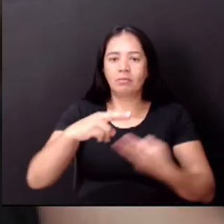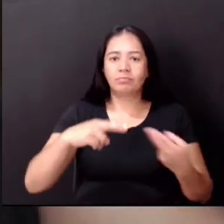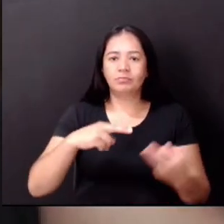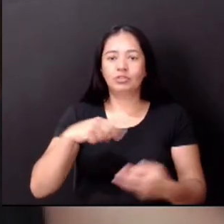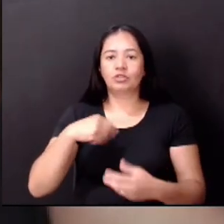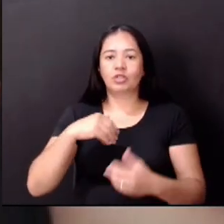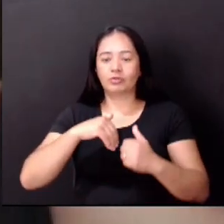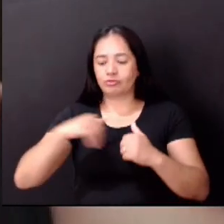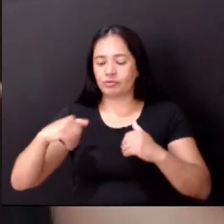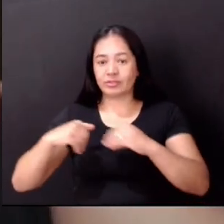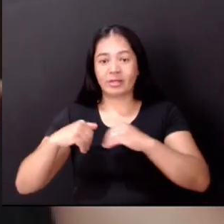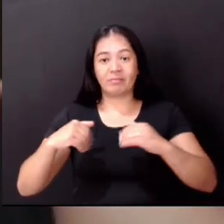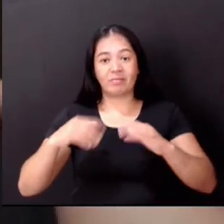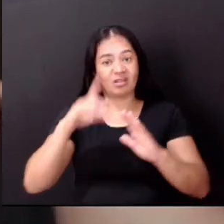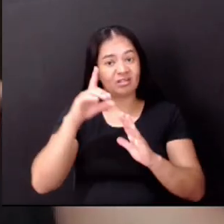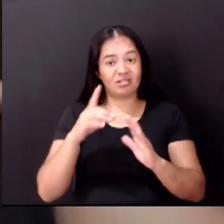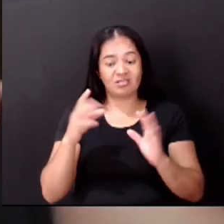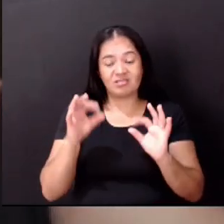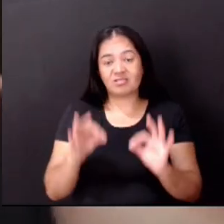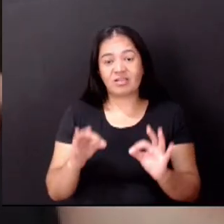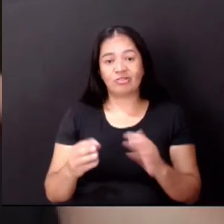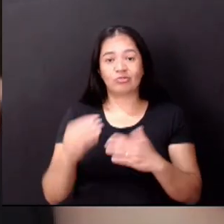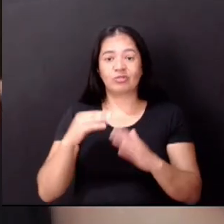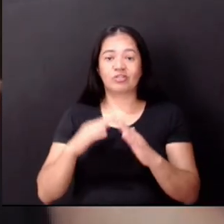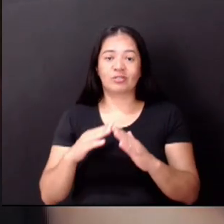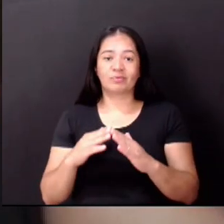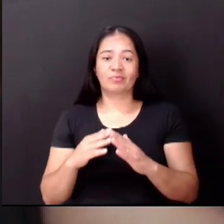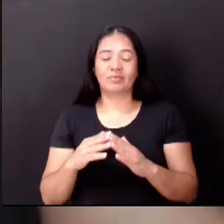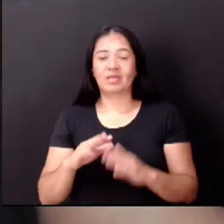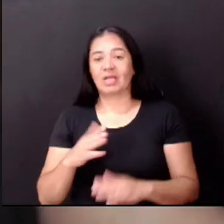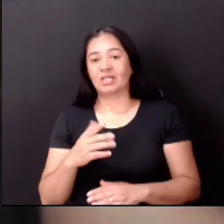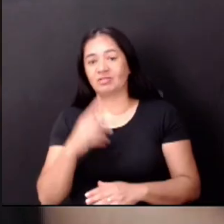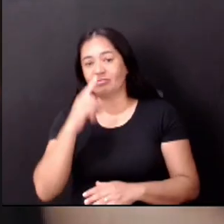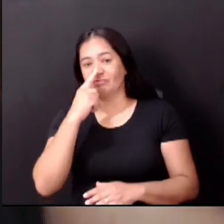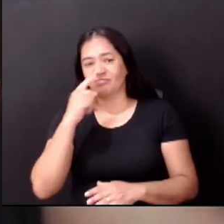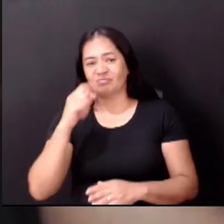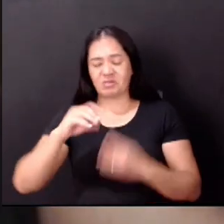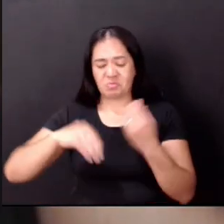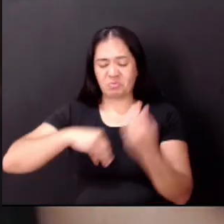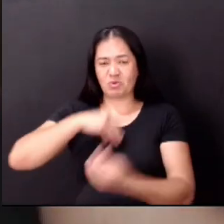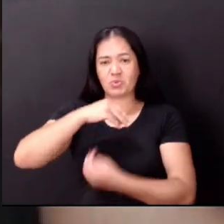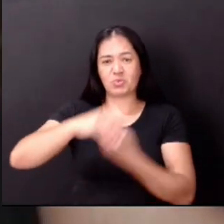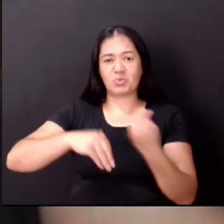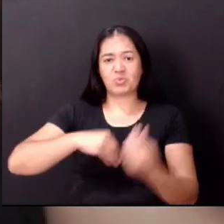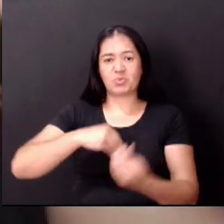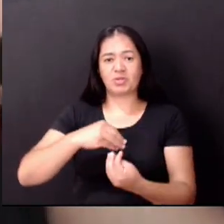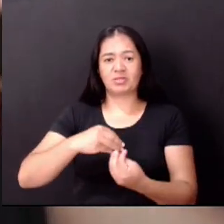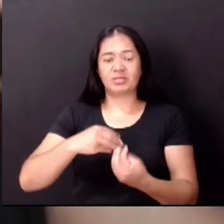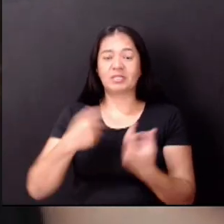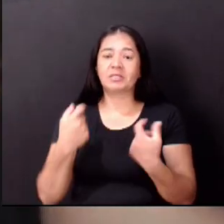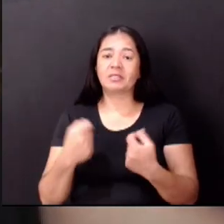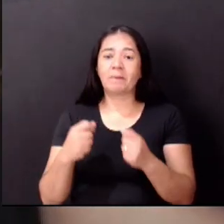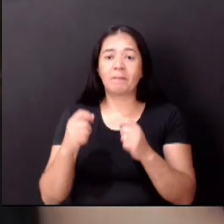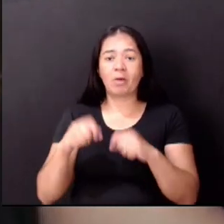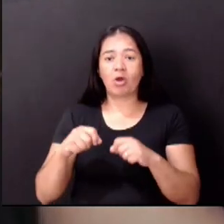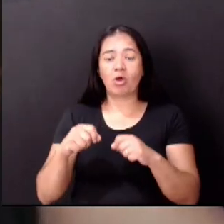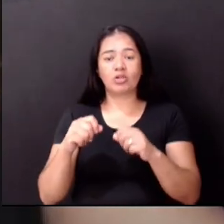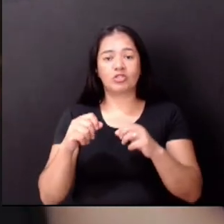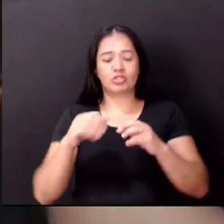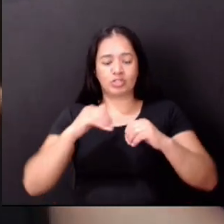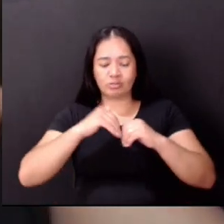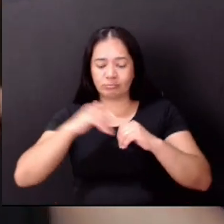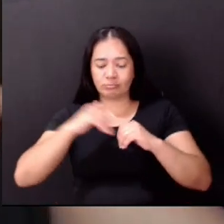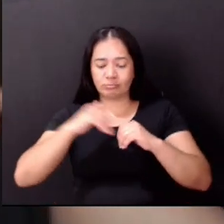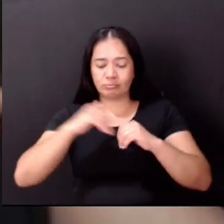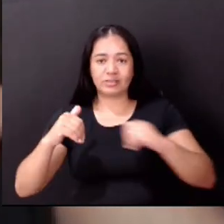nós deixamos lixo que é conspurcado, misturado com lixo que seria reciclado. Então, acaba perdendo o